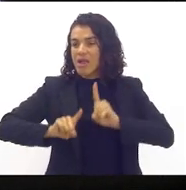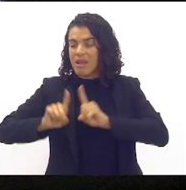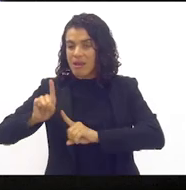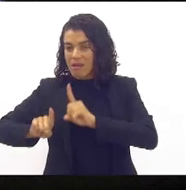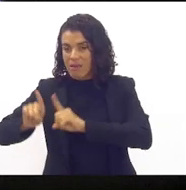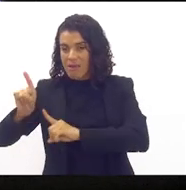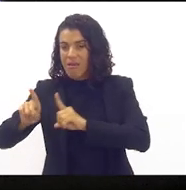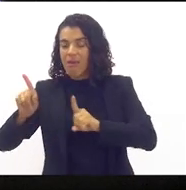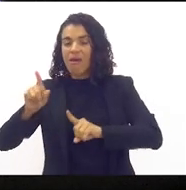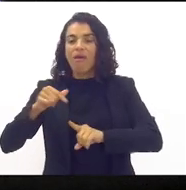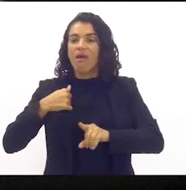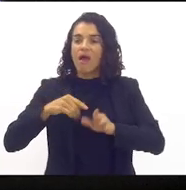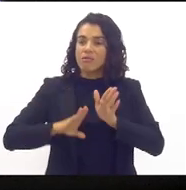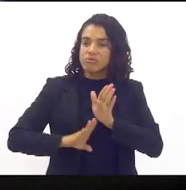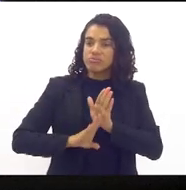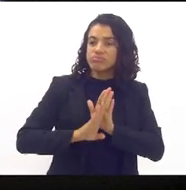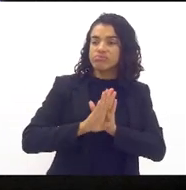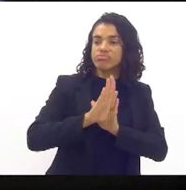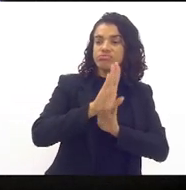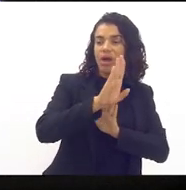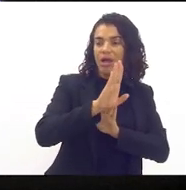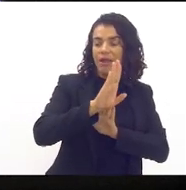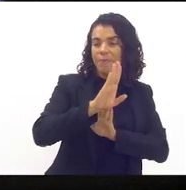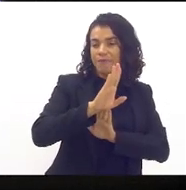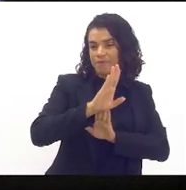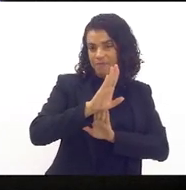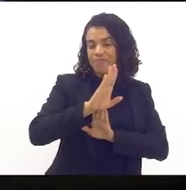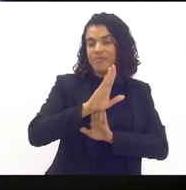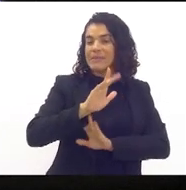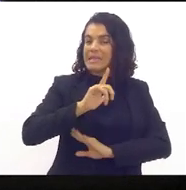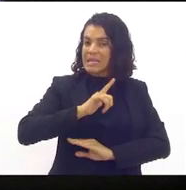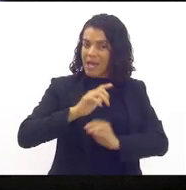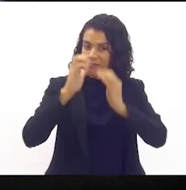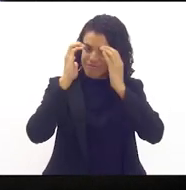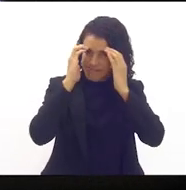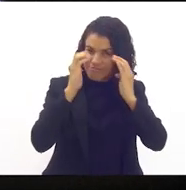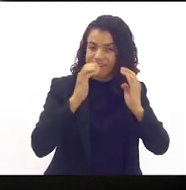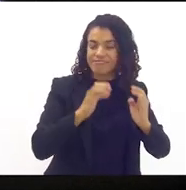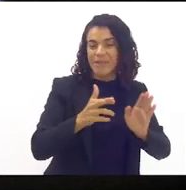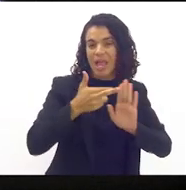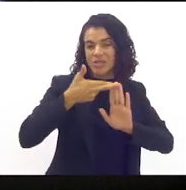tendência, né, a evolução do quadro. A gente está obedecendo